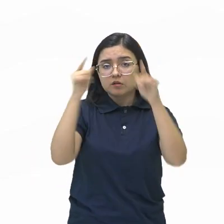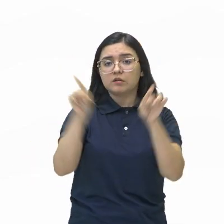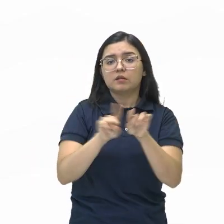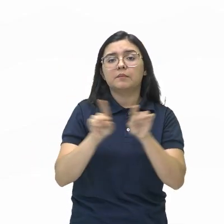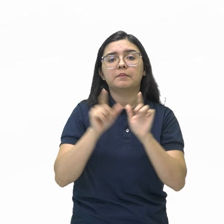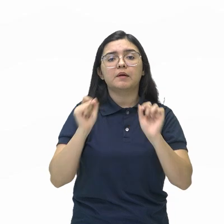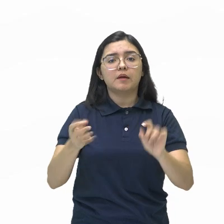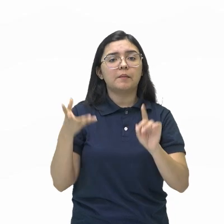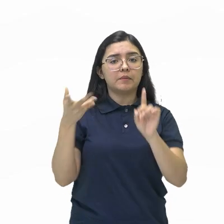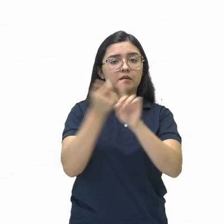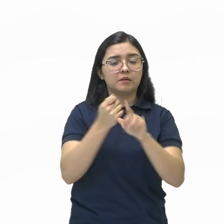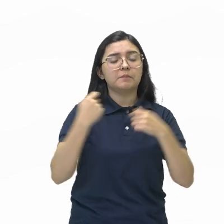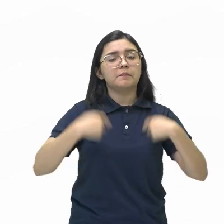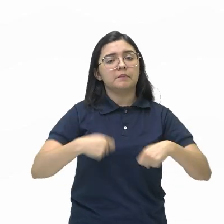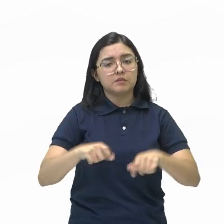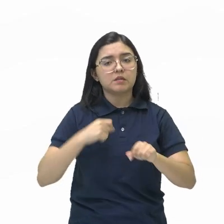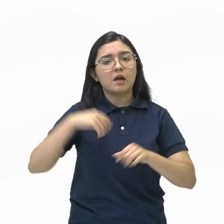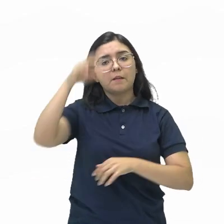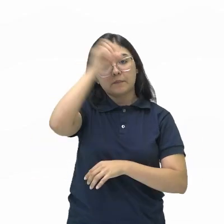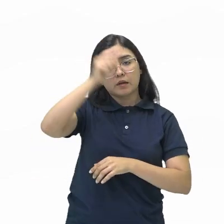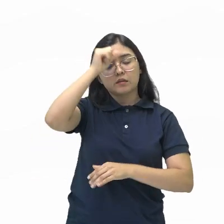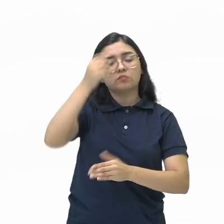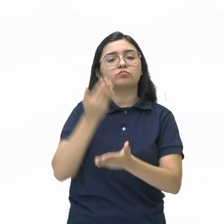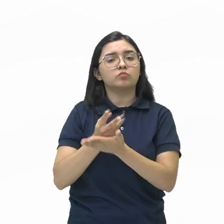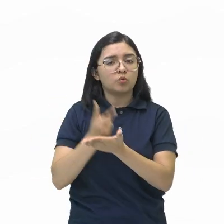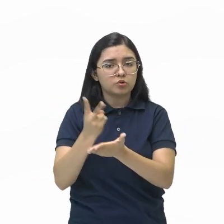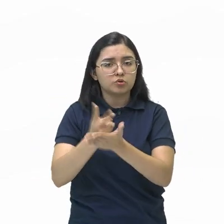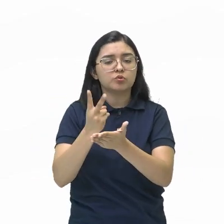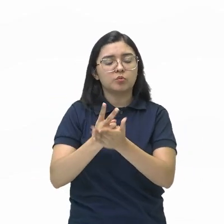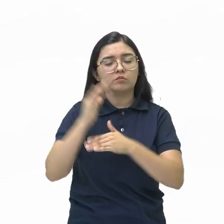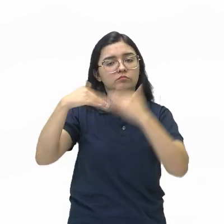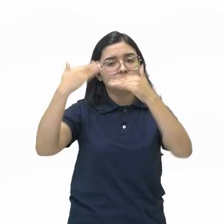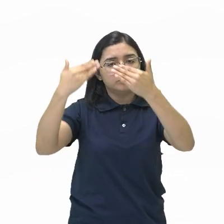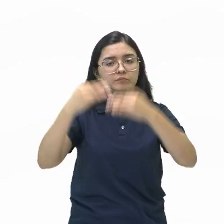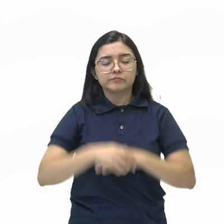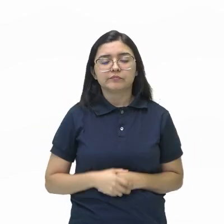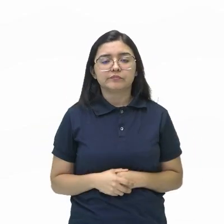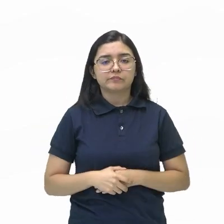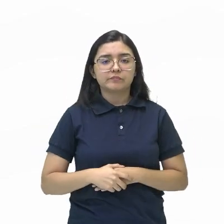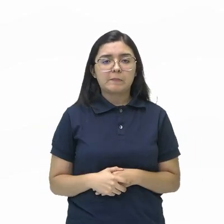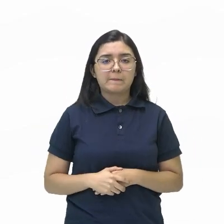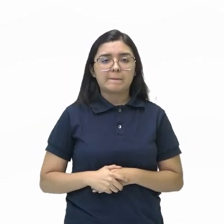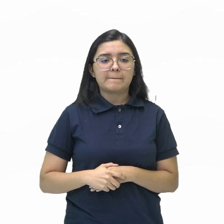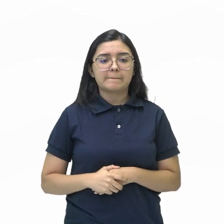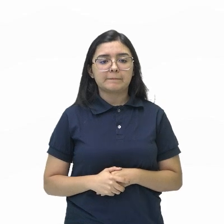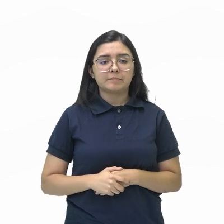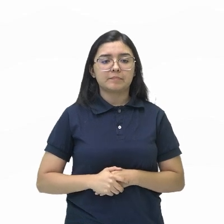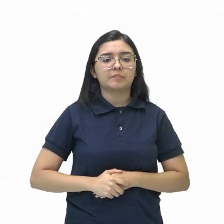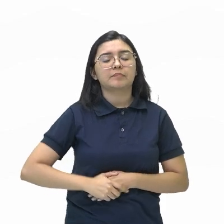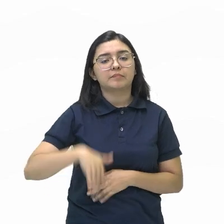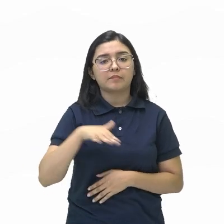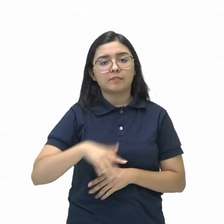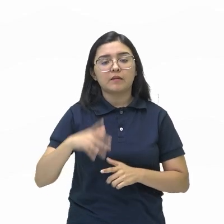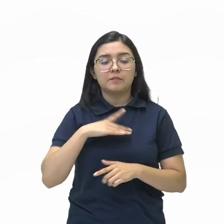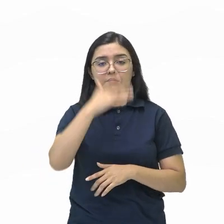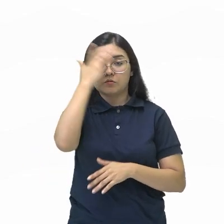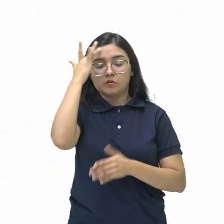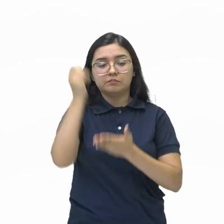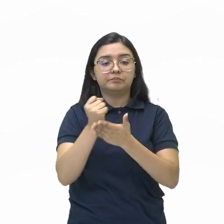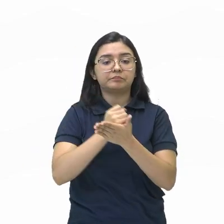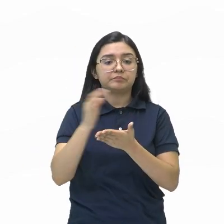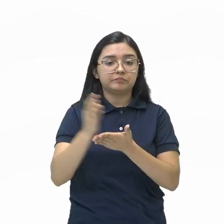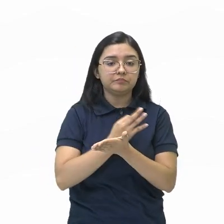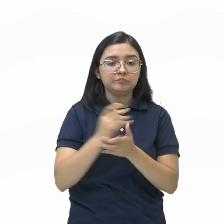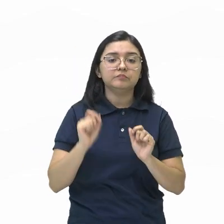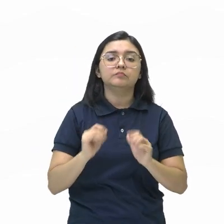né? Não posso deixar de desenvolver e de continuar com o meu pensamento crítico e com a minha criatividade. Para os empregadores,